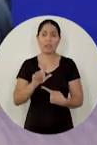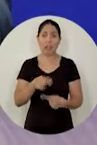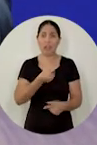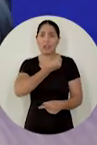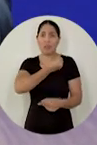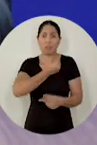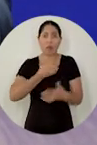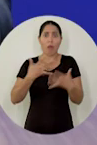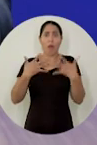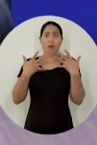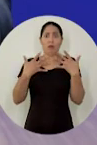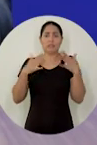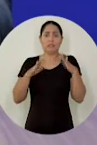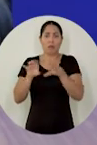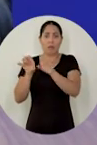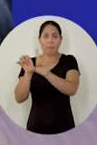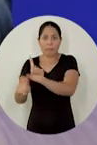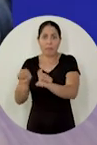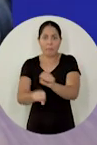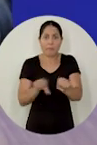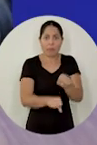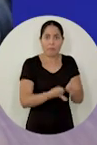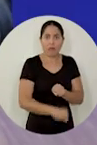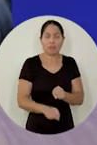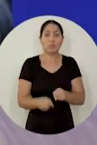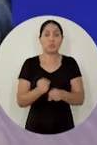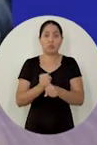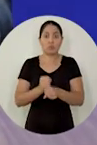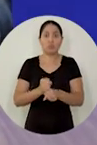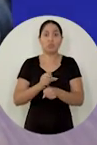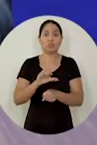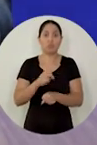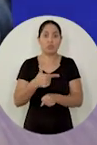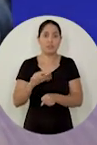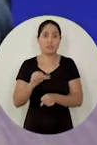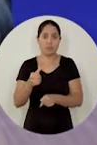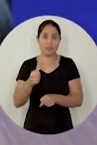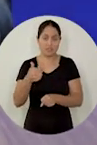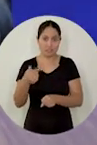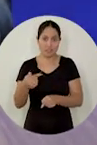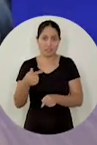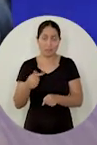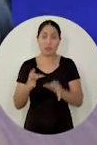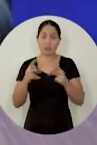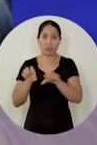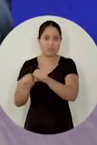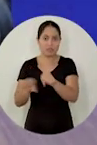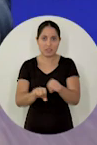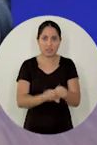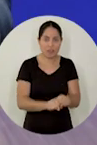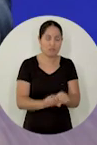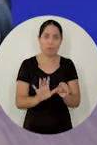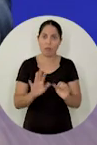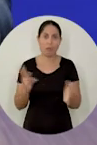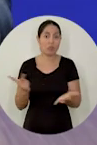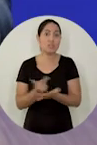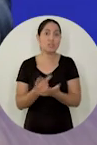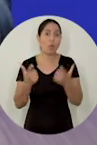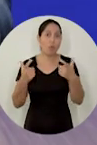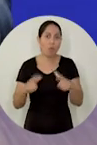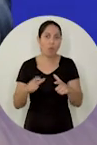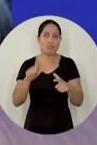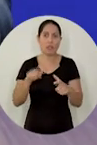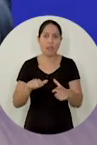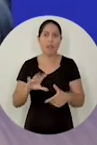número assustador de assassinatos só em 2017. Sendo que cerca de 60% dos assassinatos ocorreram na